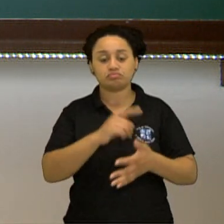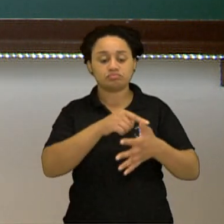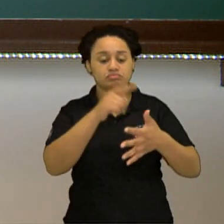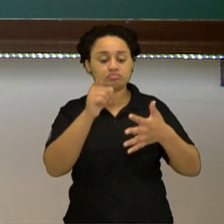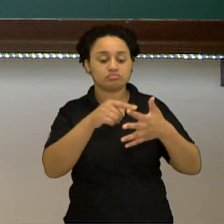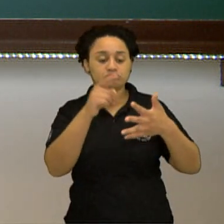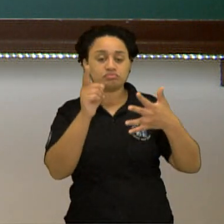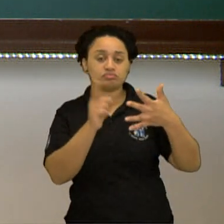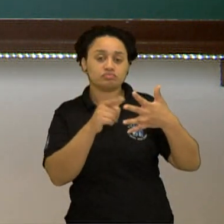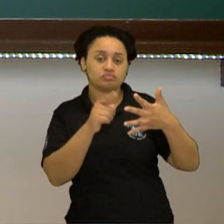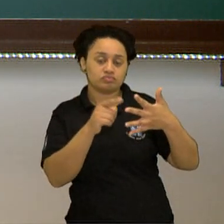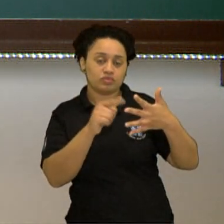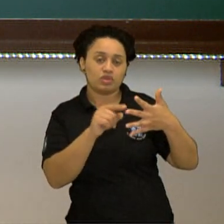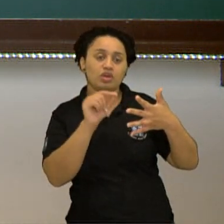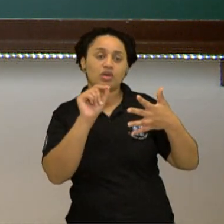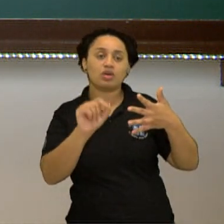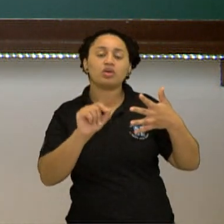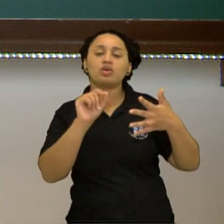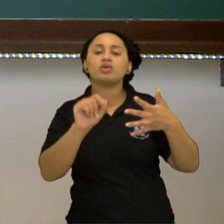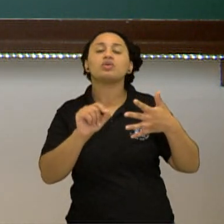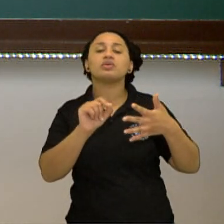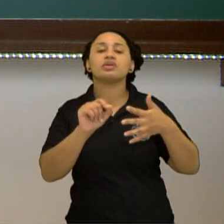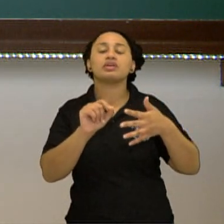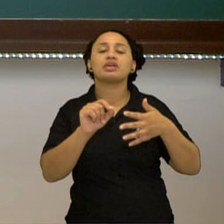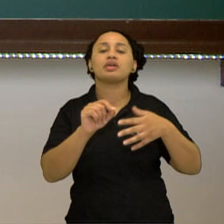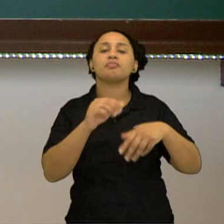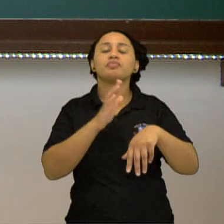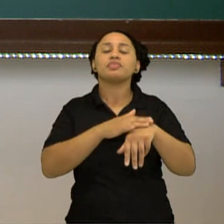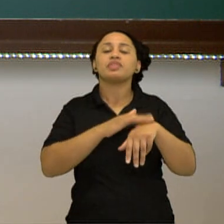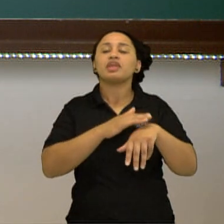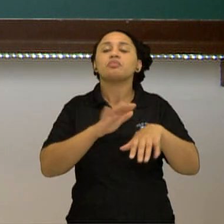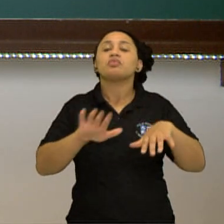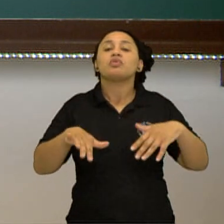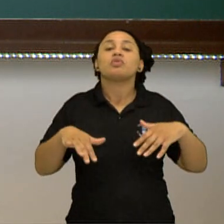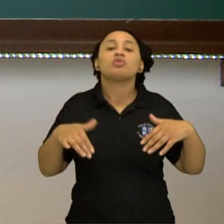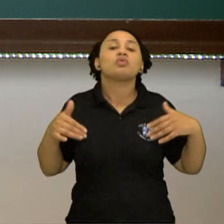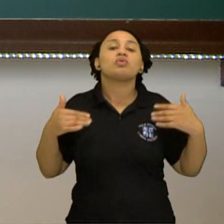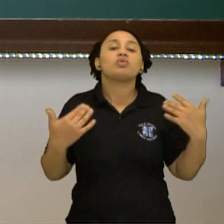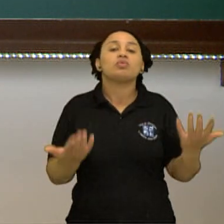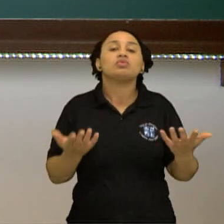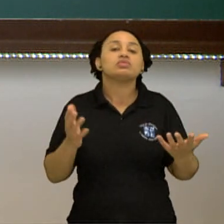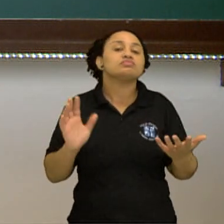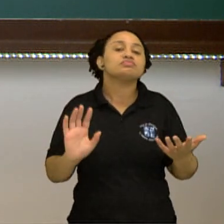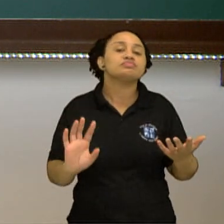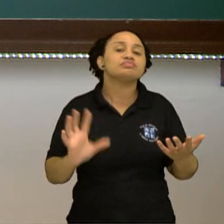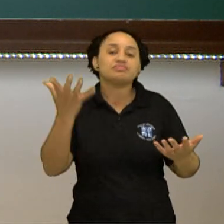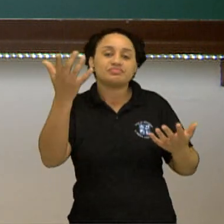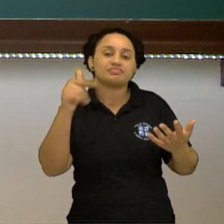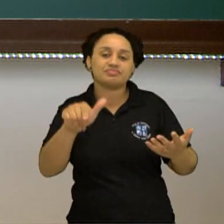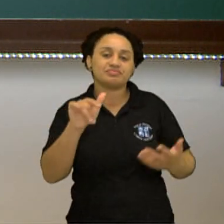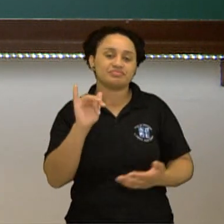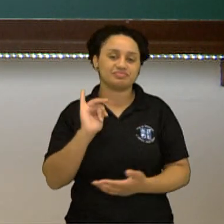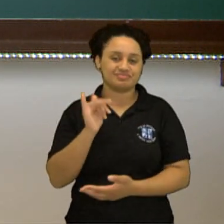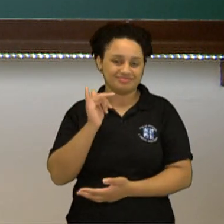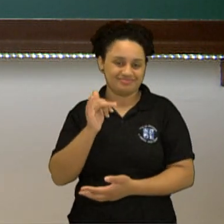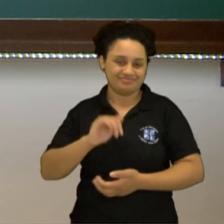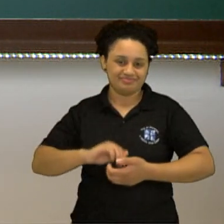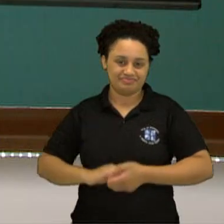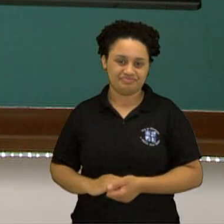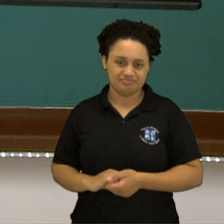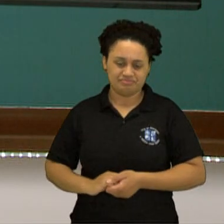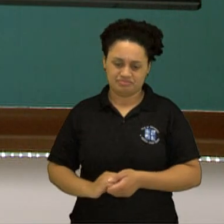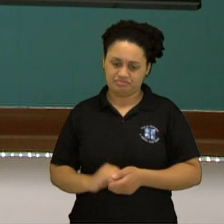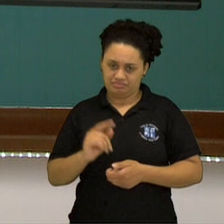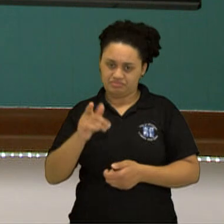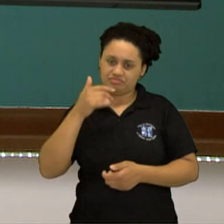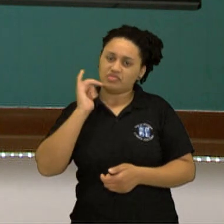Terceiro tópico, terceira parte, é o tempo. Quando ocorreu essa história? Esse conto